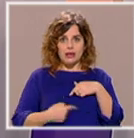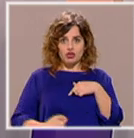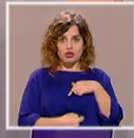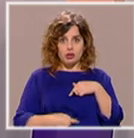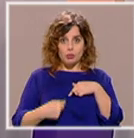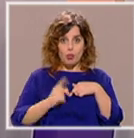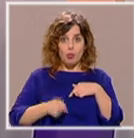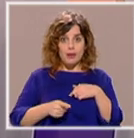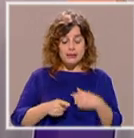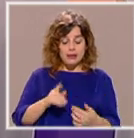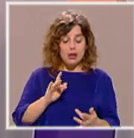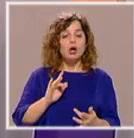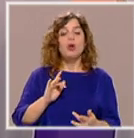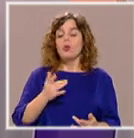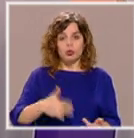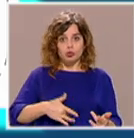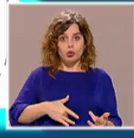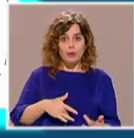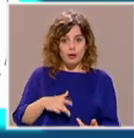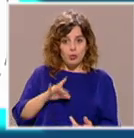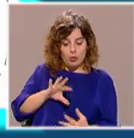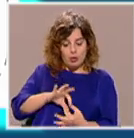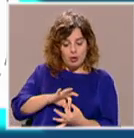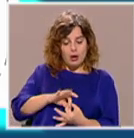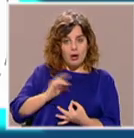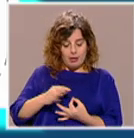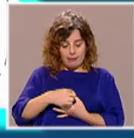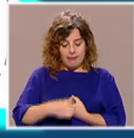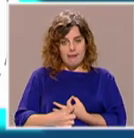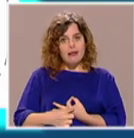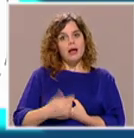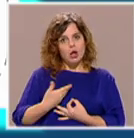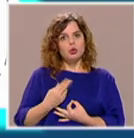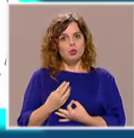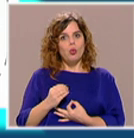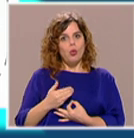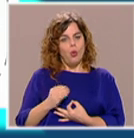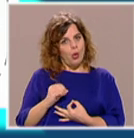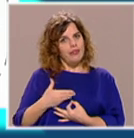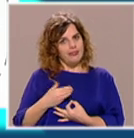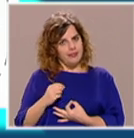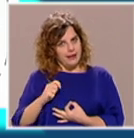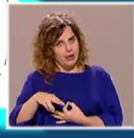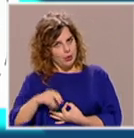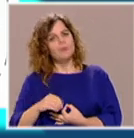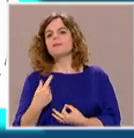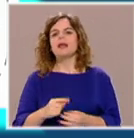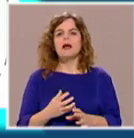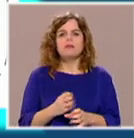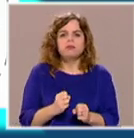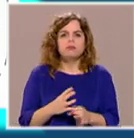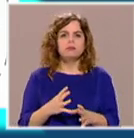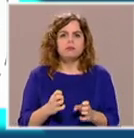delgado. Então, no estômago, o que é que acontece? Acontecem Também movimentos peristálticos, já tinha falado